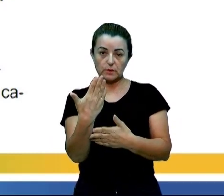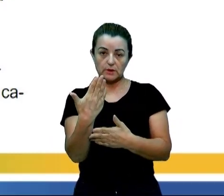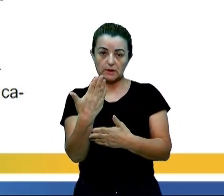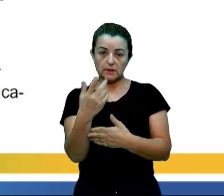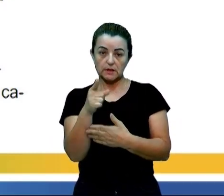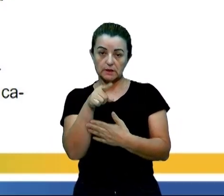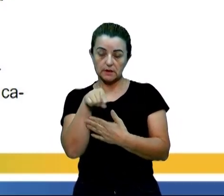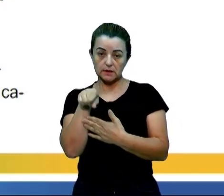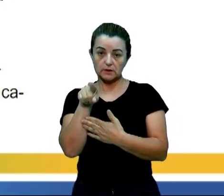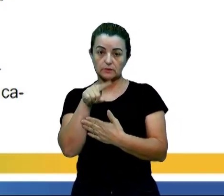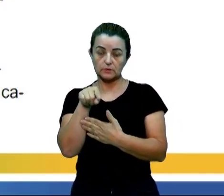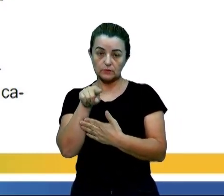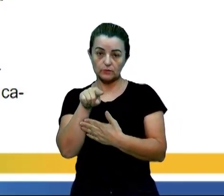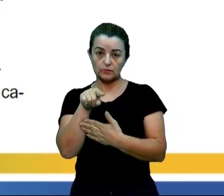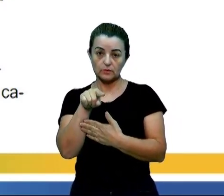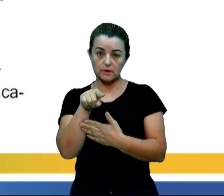gente